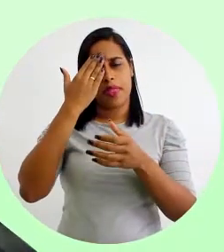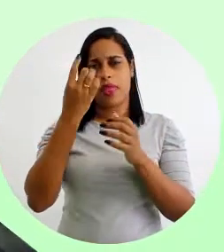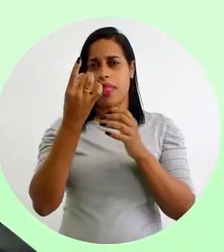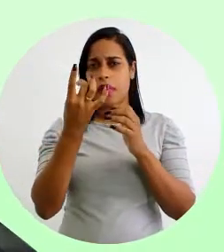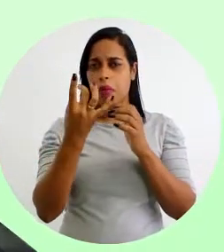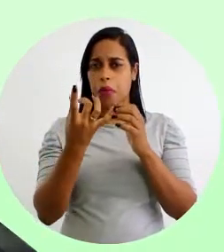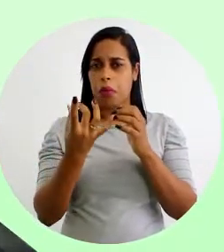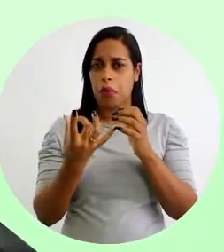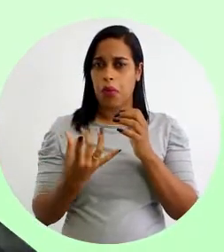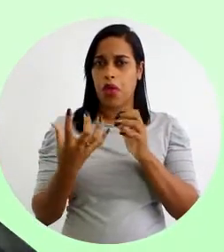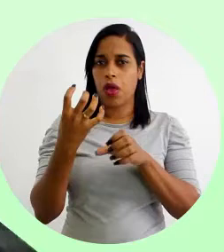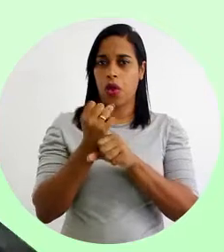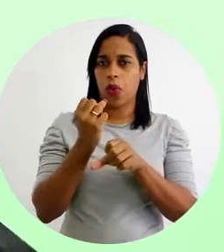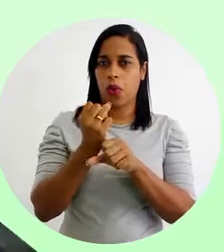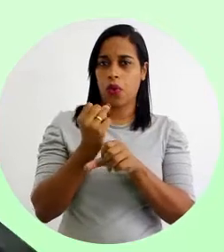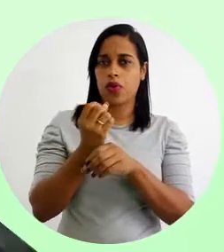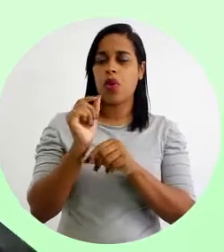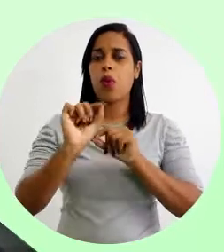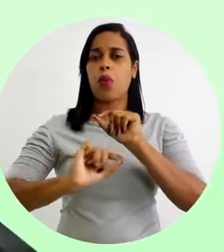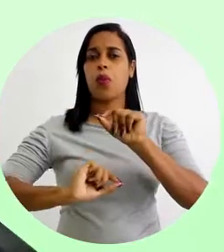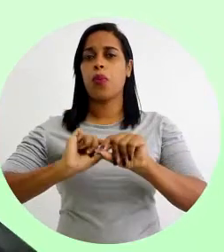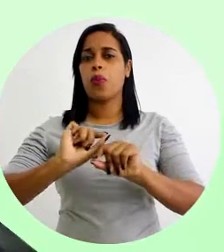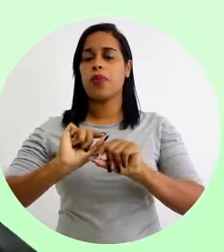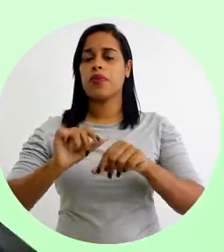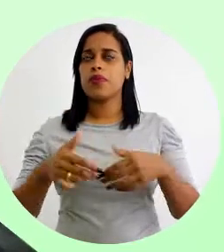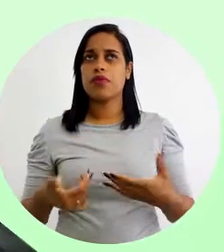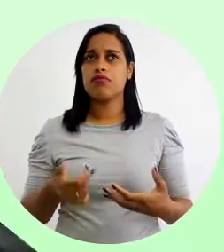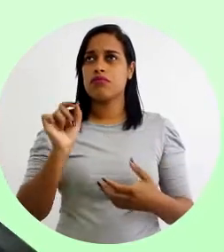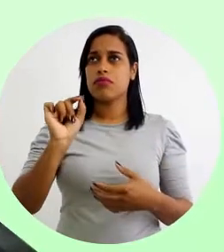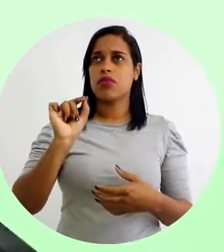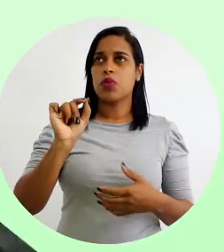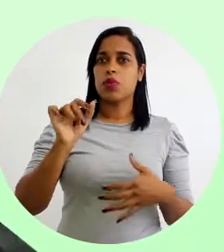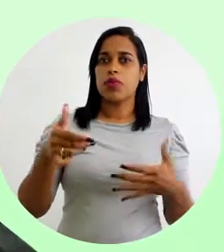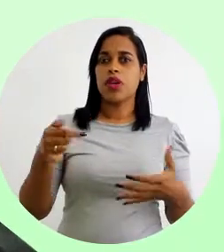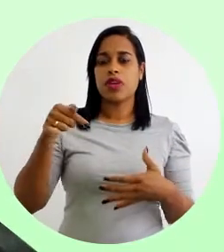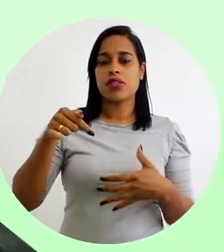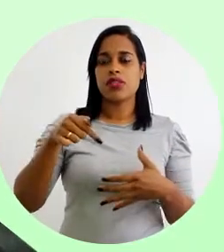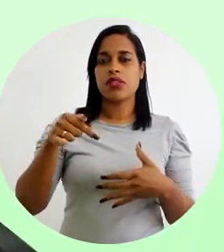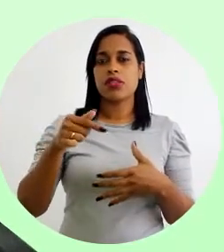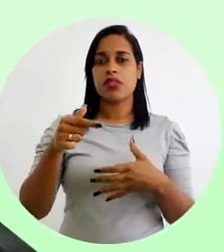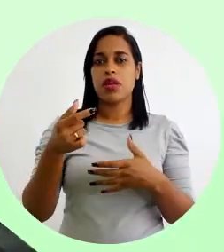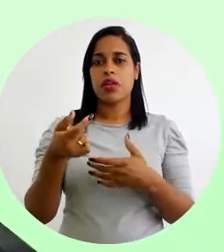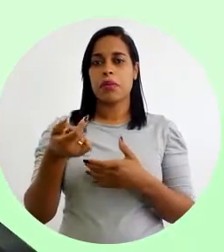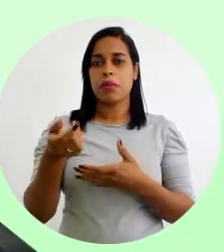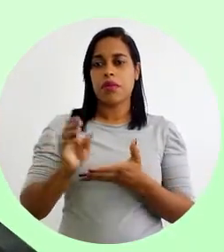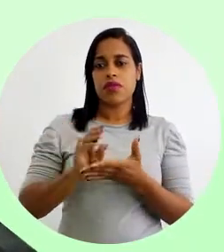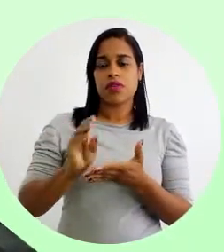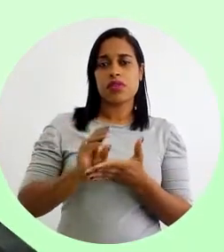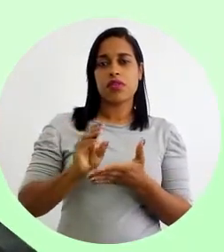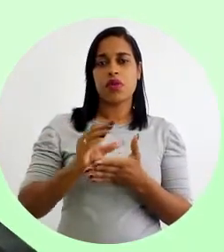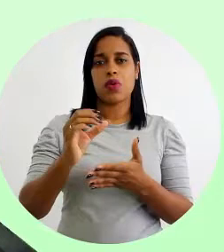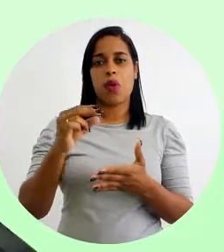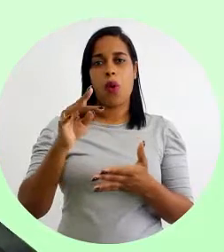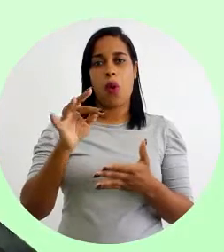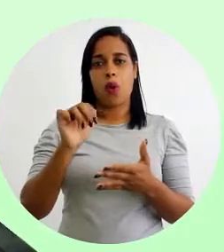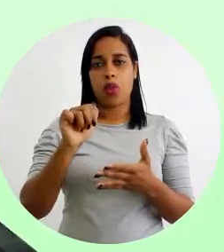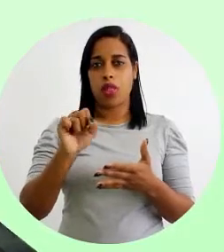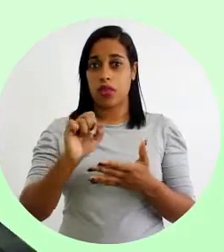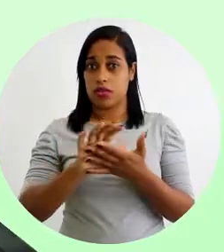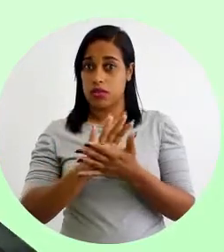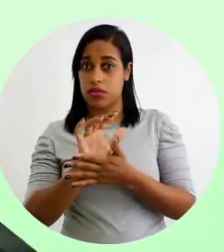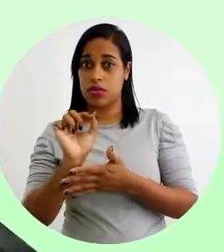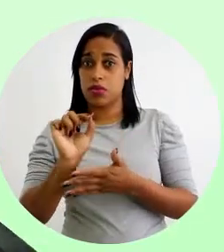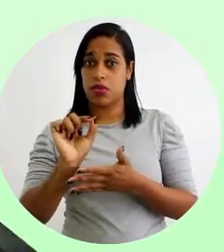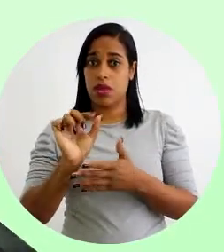a prestação de contas. O que é essa prestação de conta? A prestação de conta